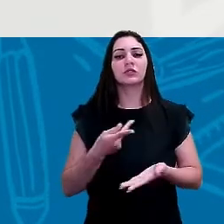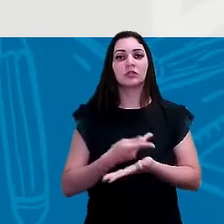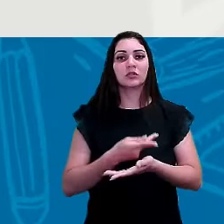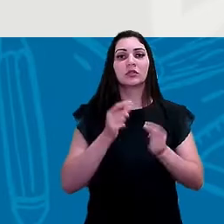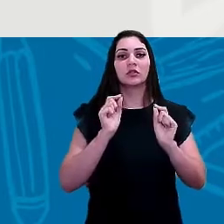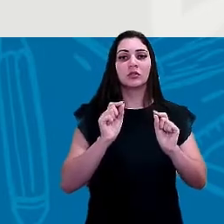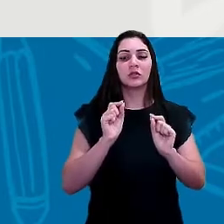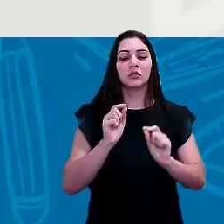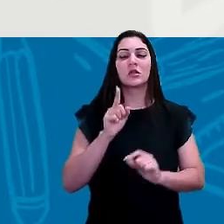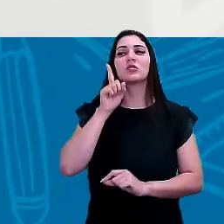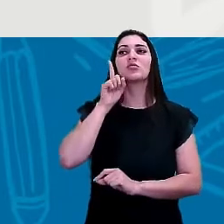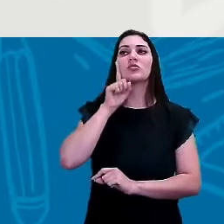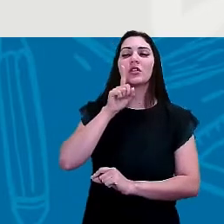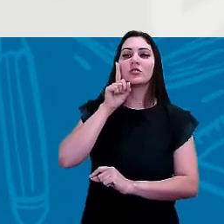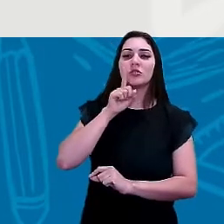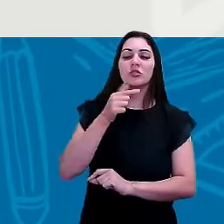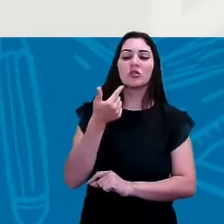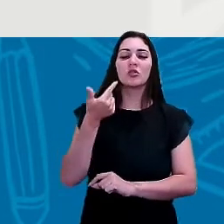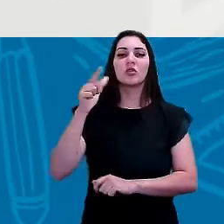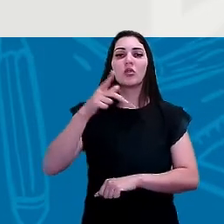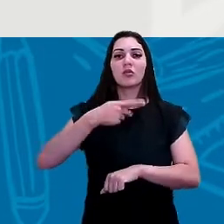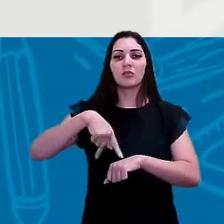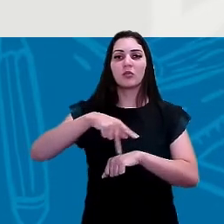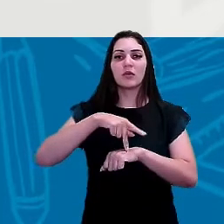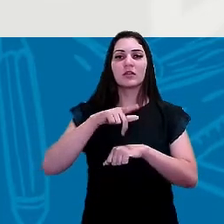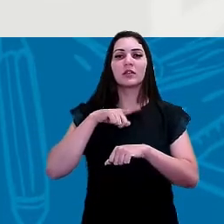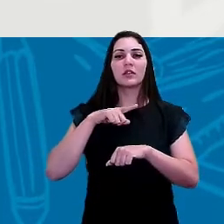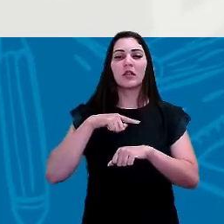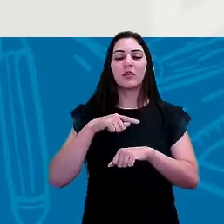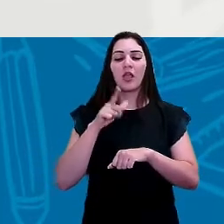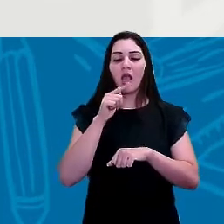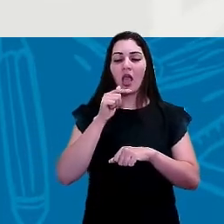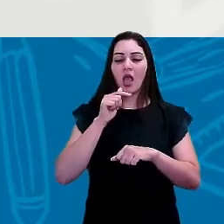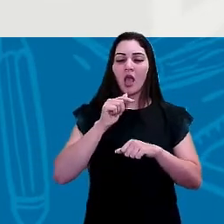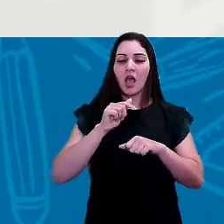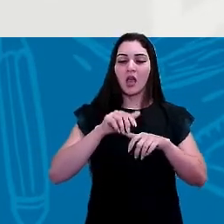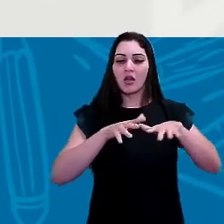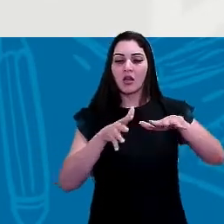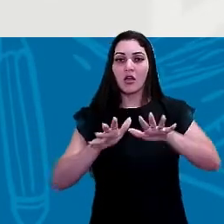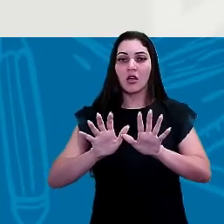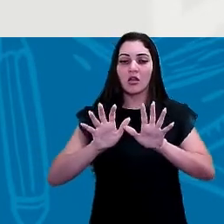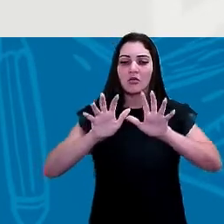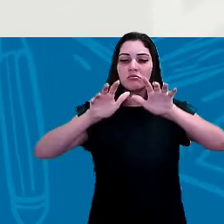aí nos Estados Unidos e outros países, né, de tsunami,